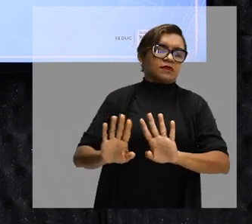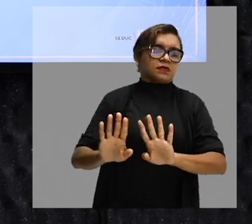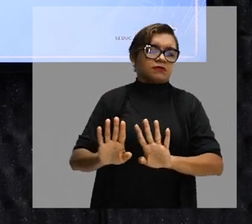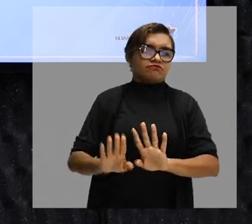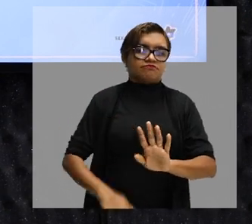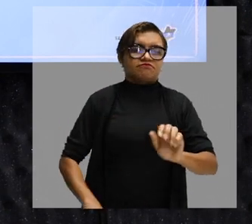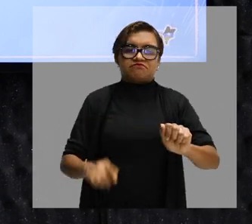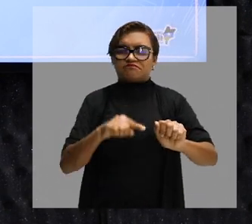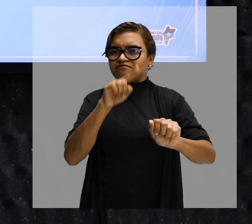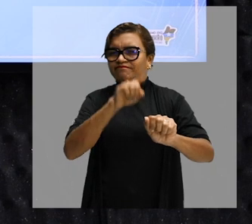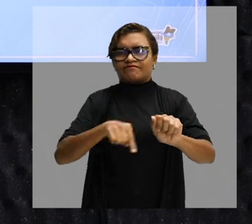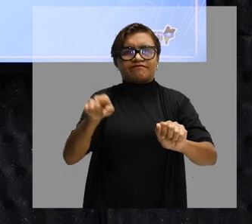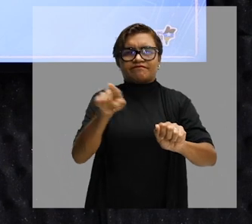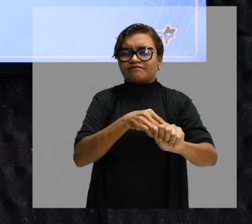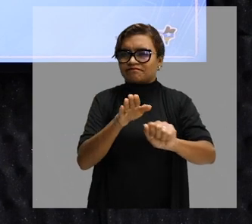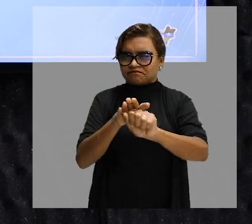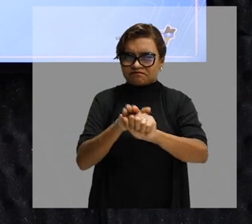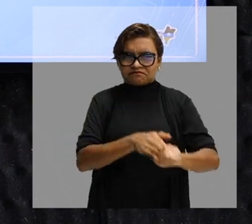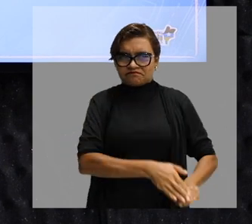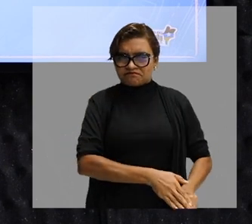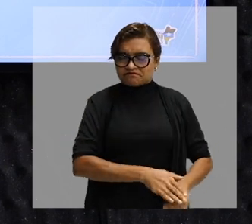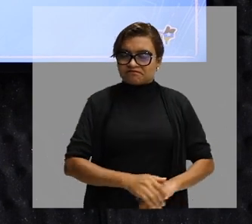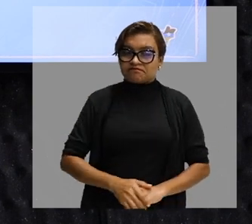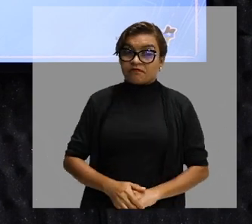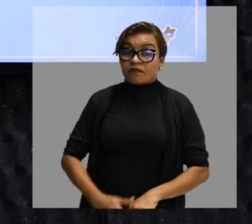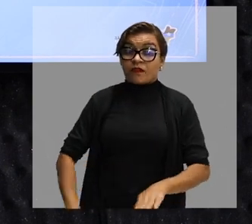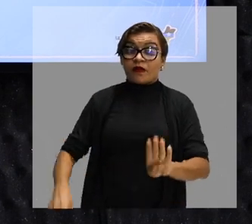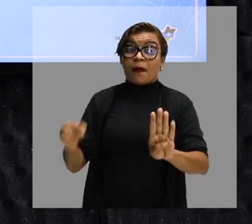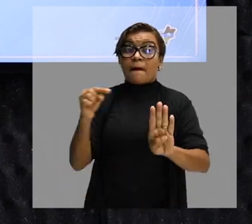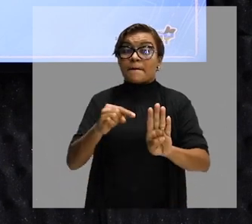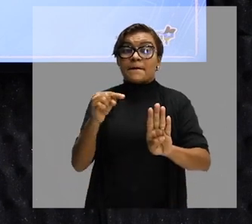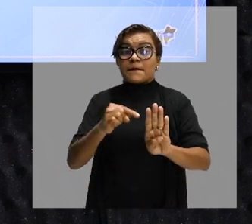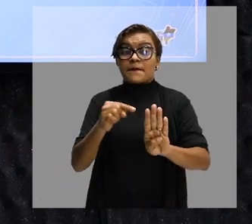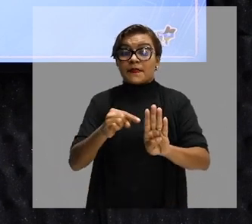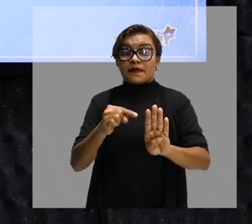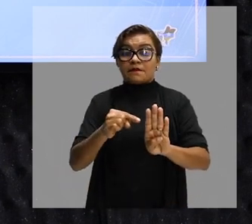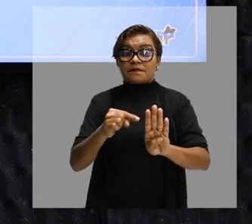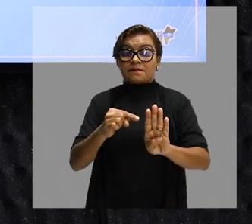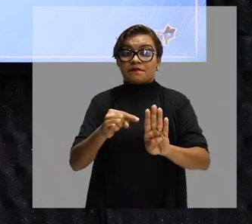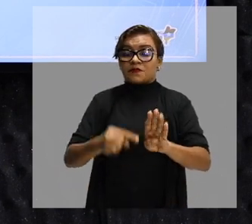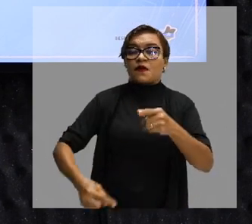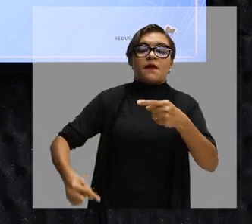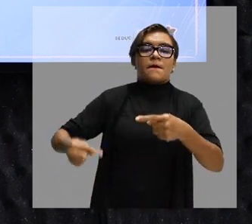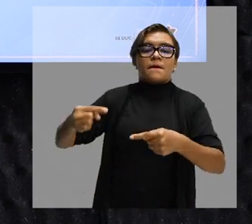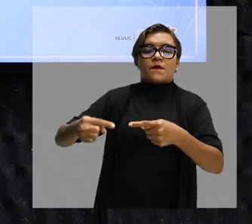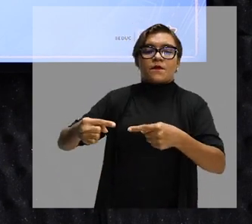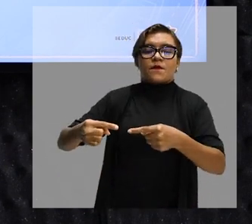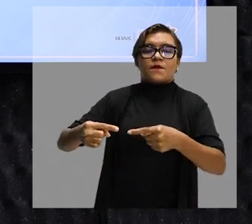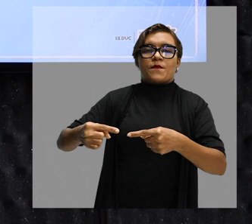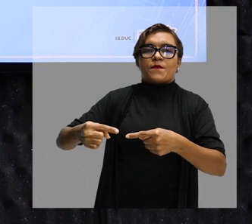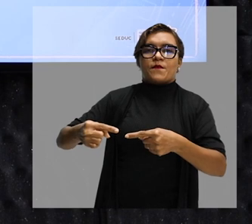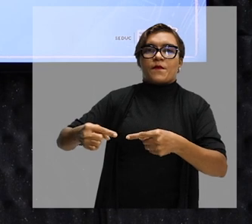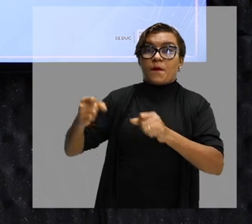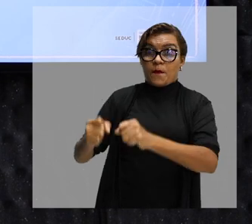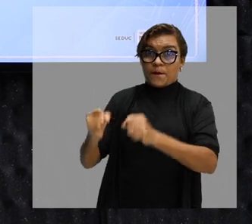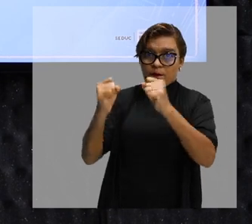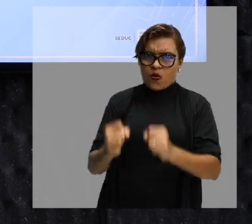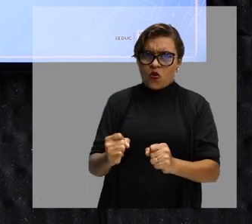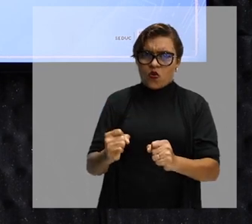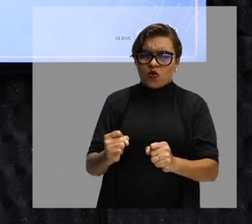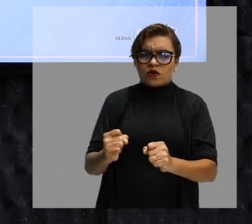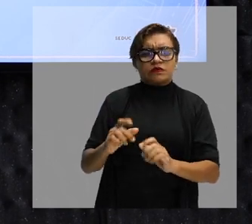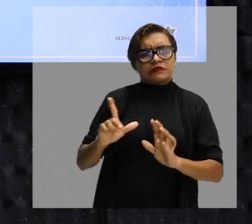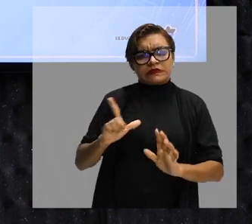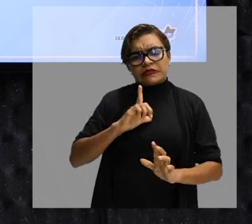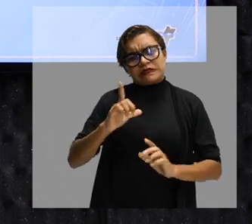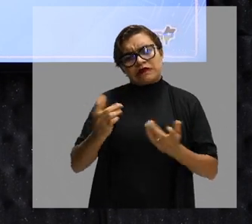Então, a letra A eu já não vou conseguir assinalar. Letra B, política e poder. Bom, eu já assinalei a vocês que a grande